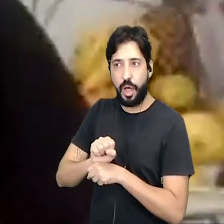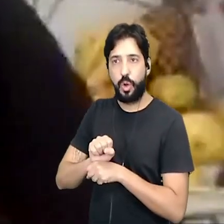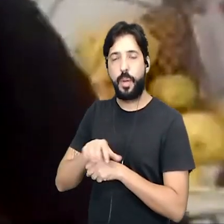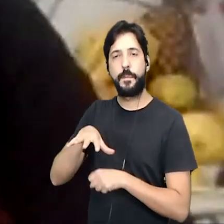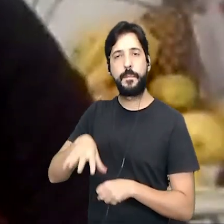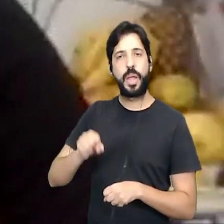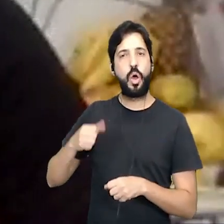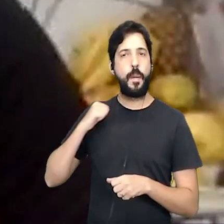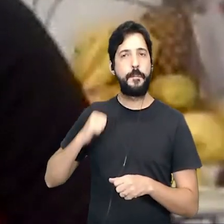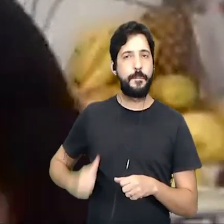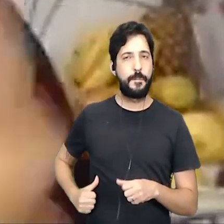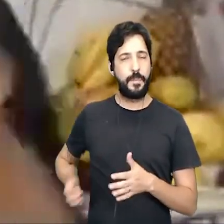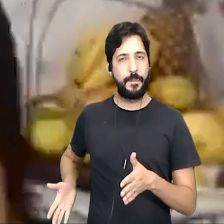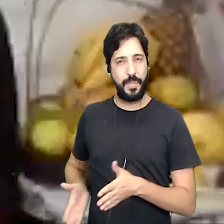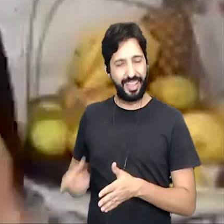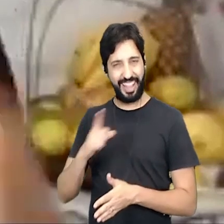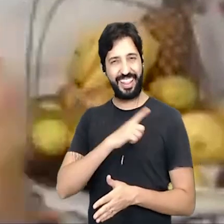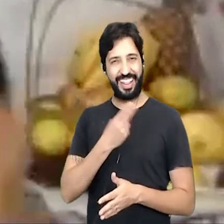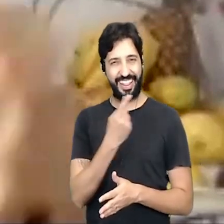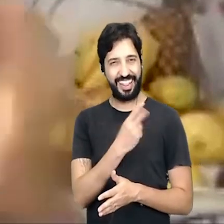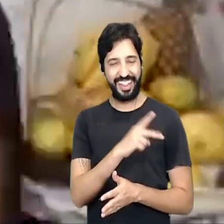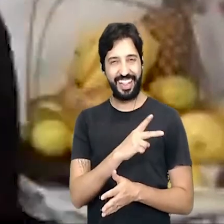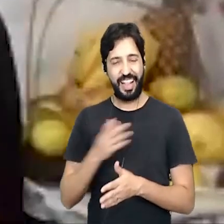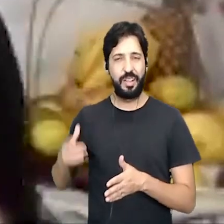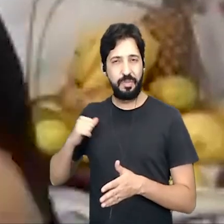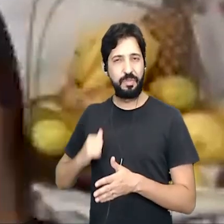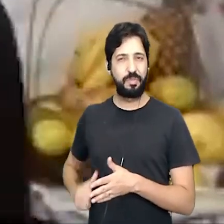da palestra, pegou numa bolsinha, né, Ailton, que ele tem